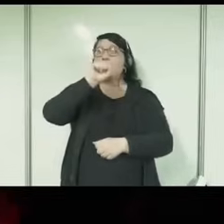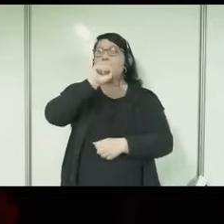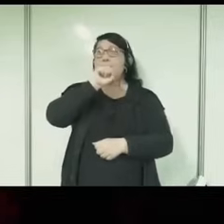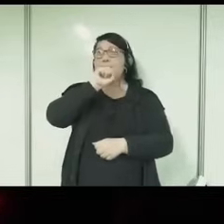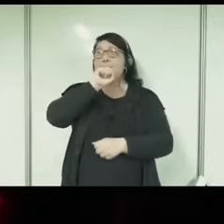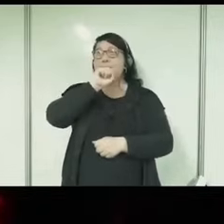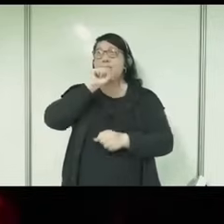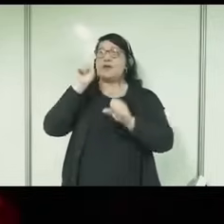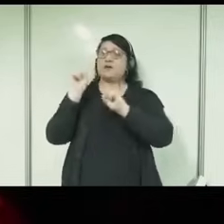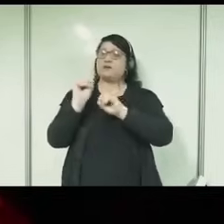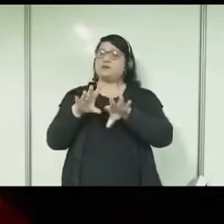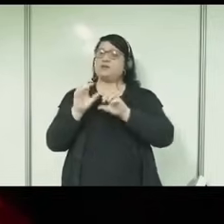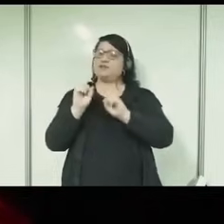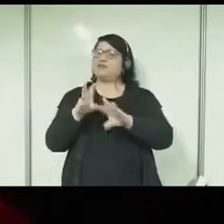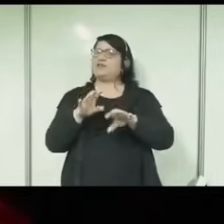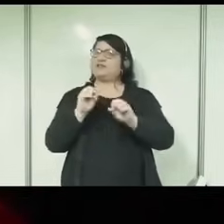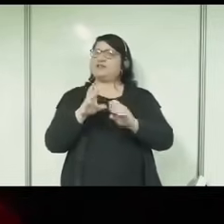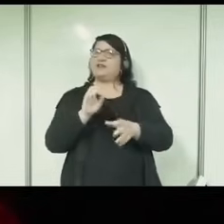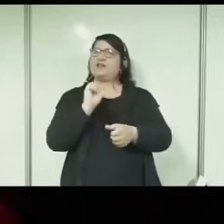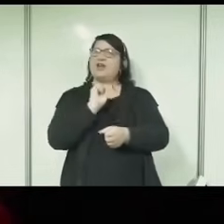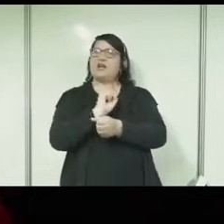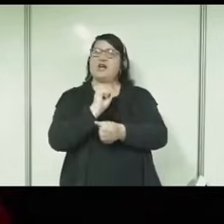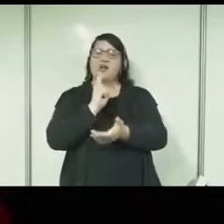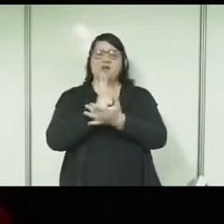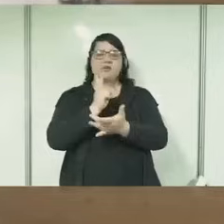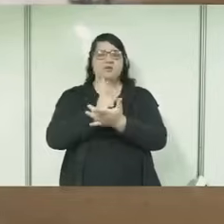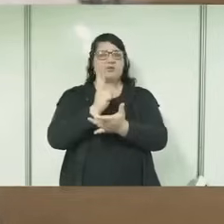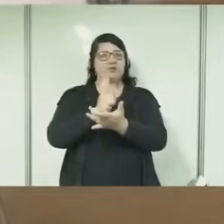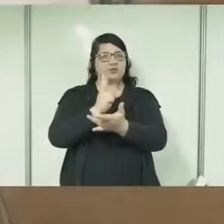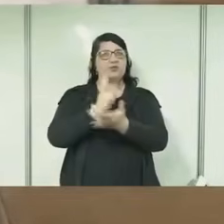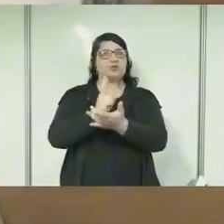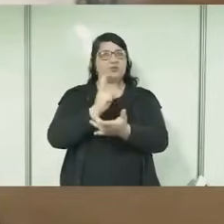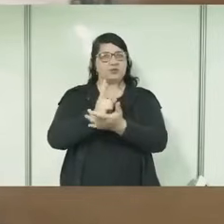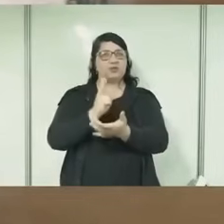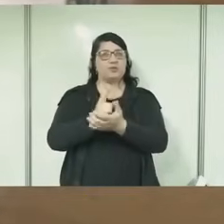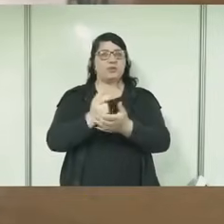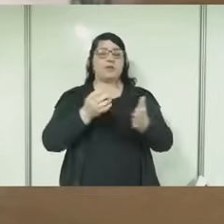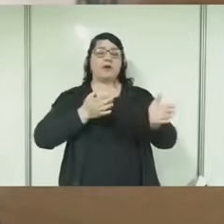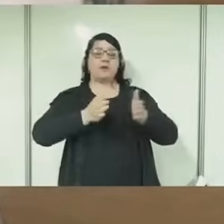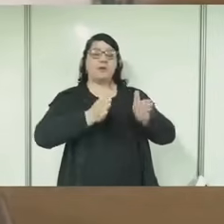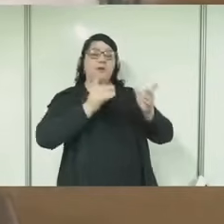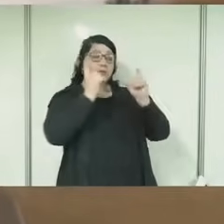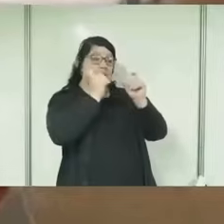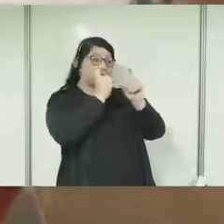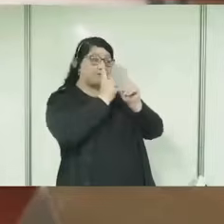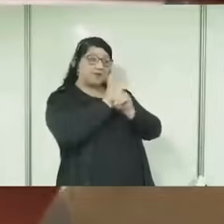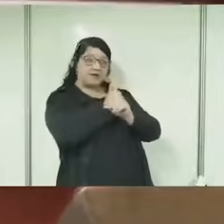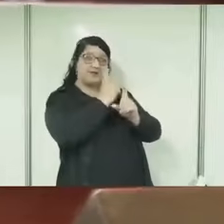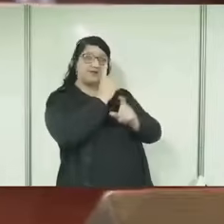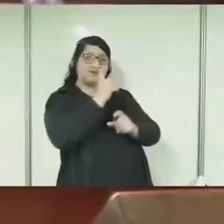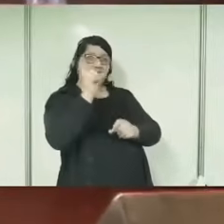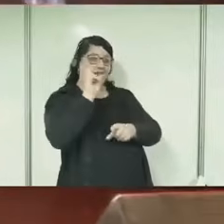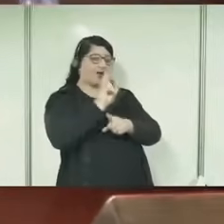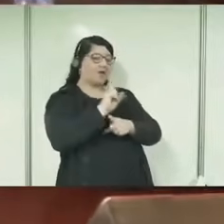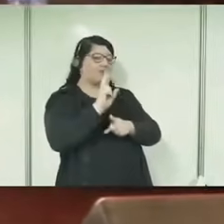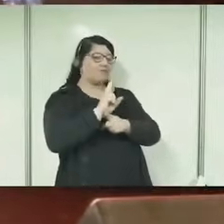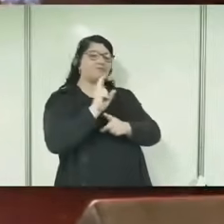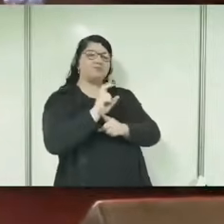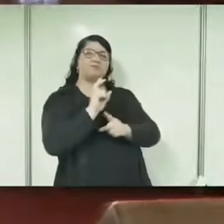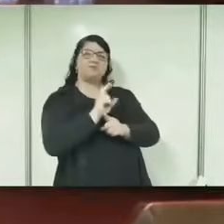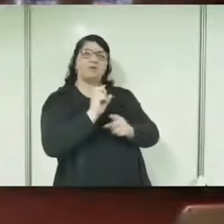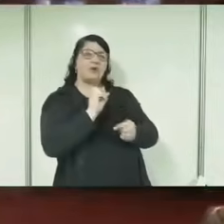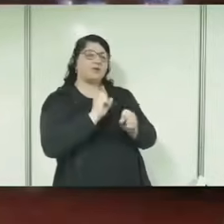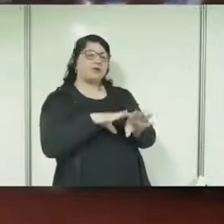pé, lançar sementes mesmo em meio à dor. Tua